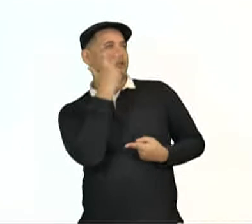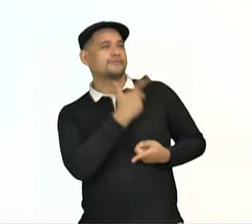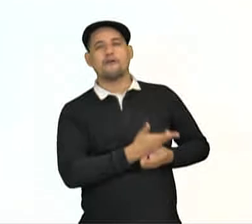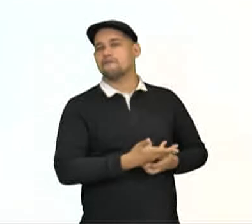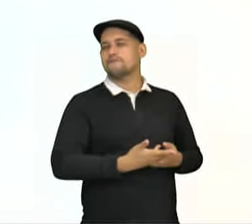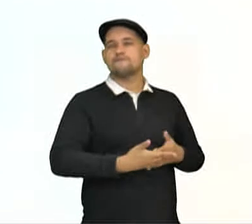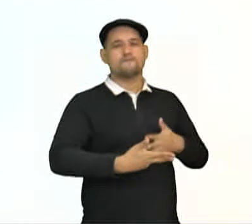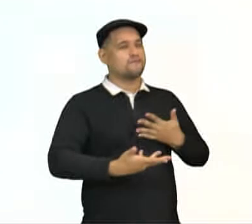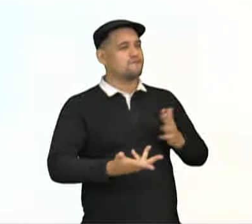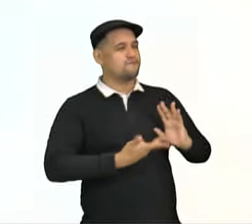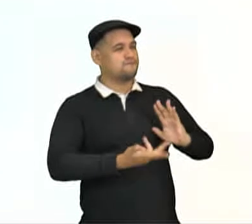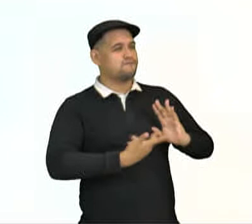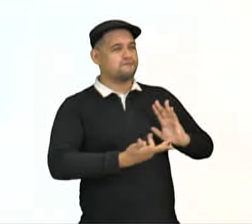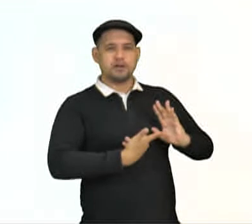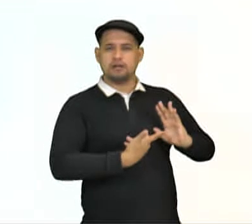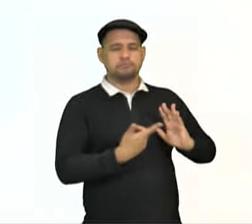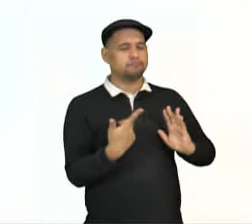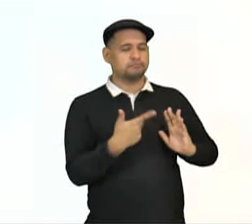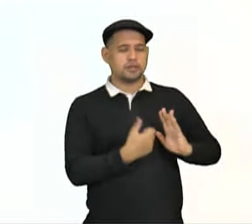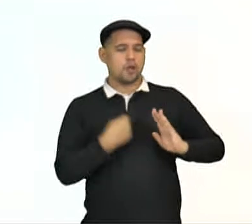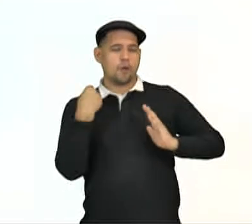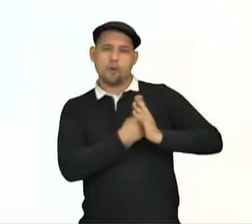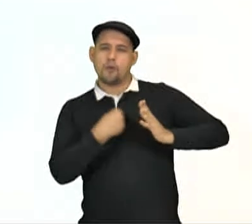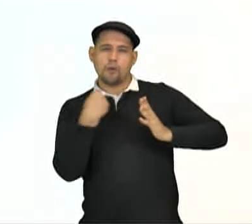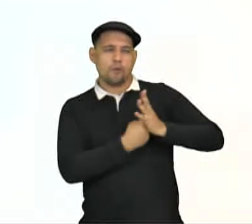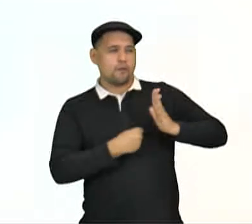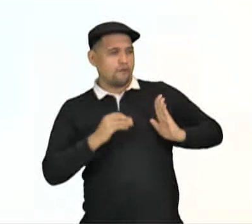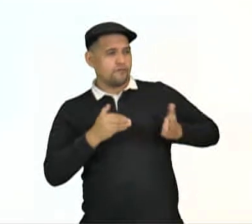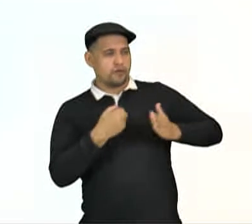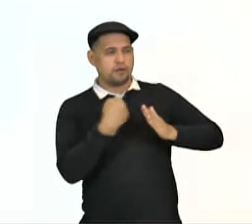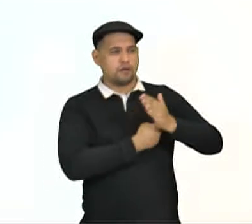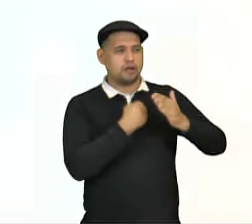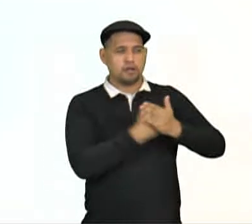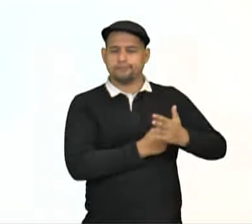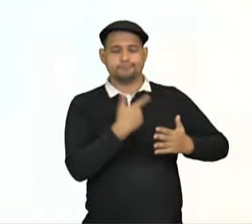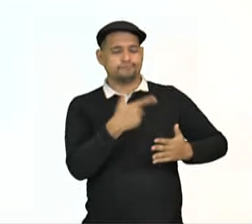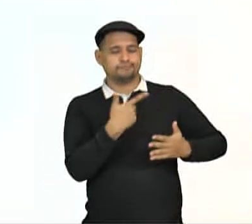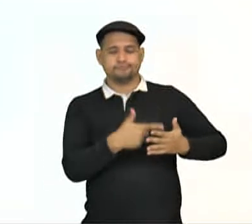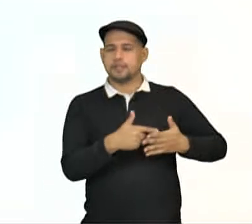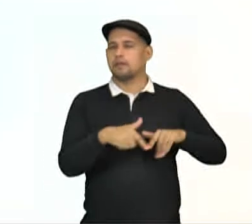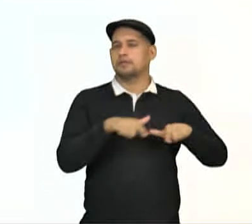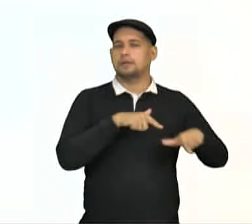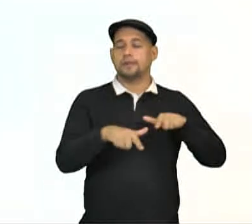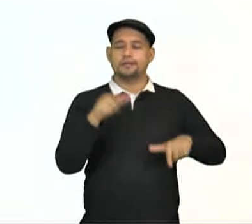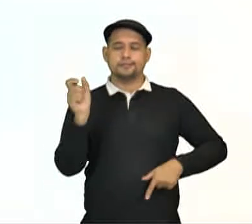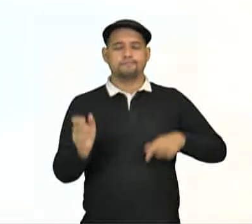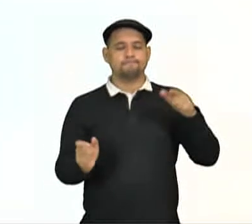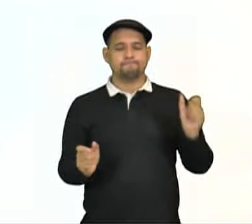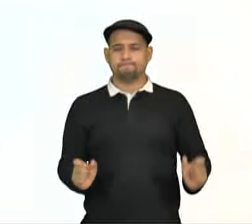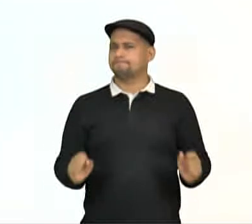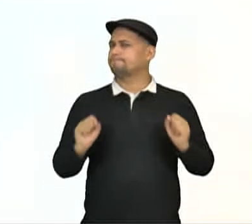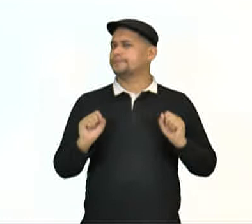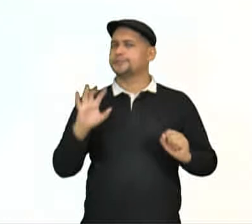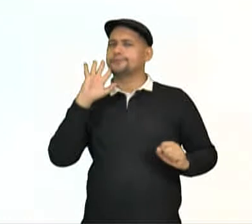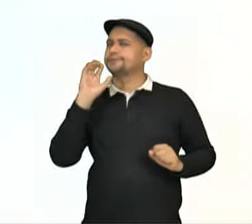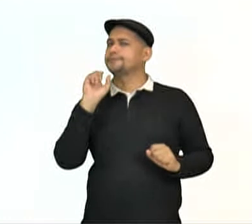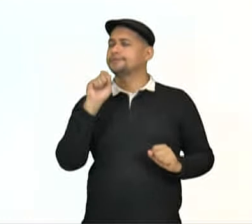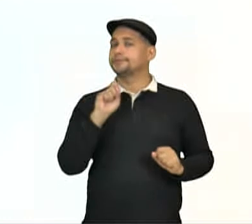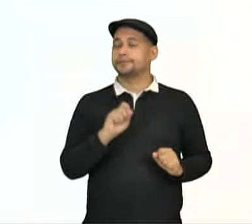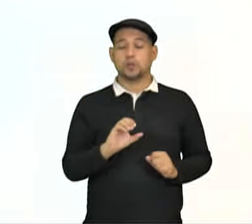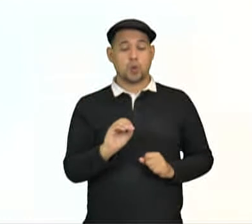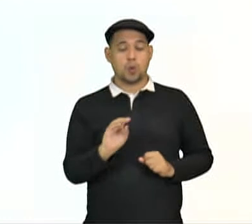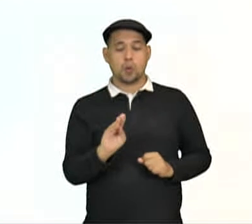beleza a não ser na luta. ênfase na luta. Nenhuma obra que não tem caráter agressivo pode ser considerada